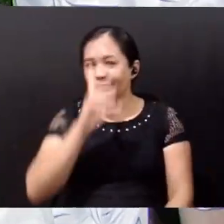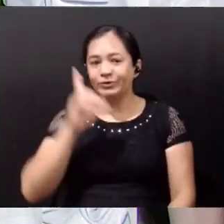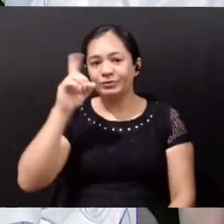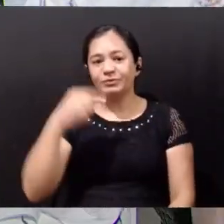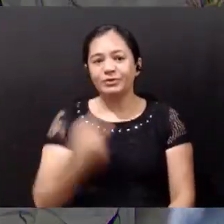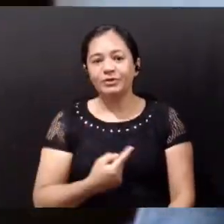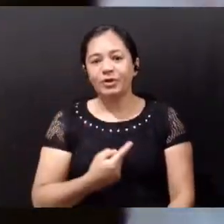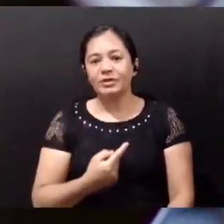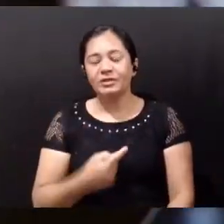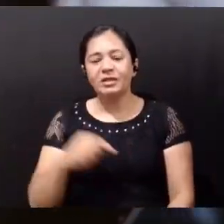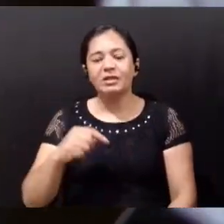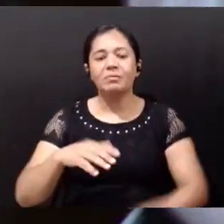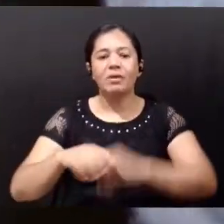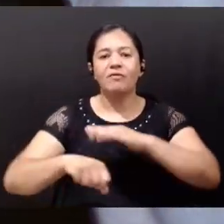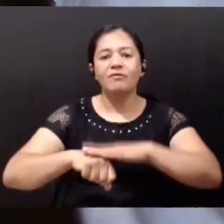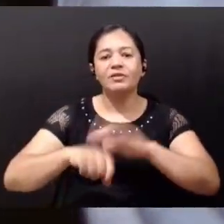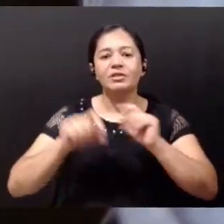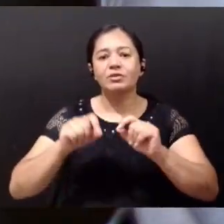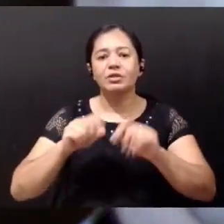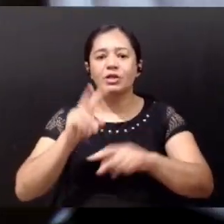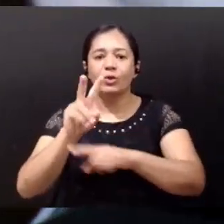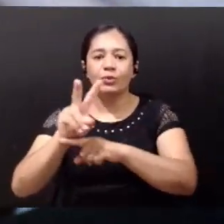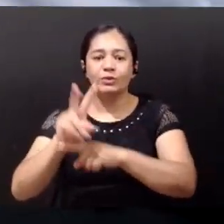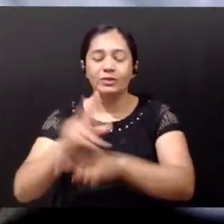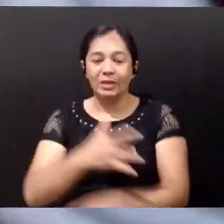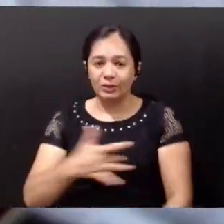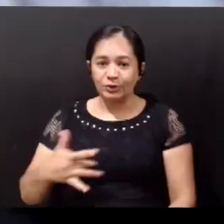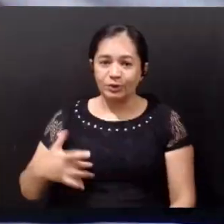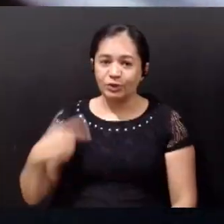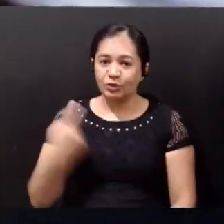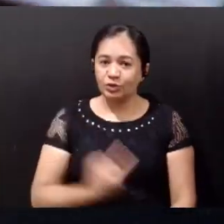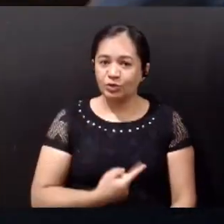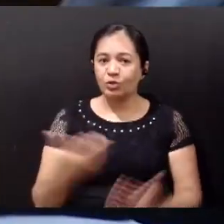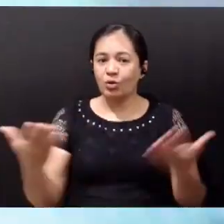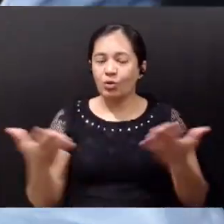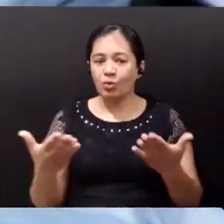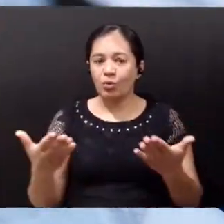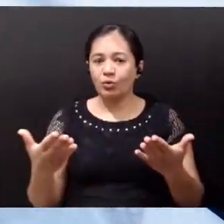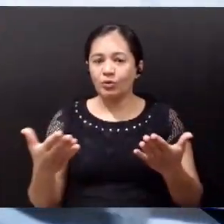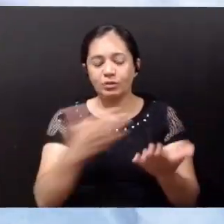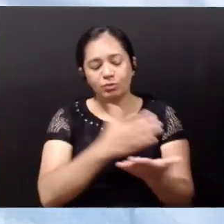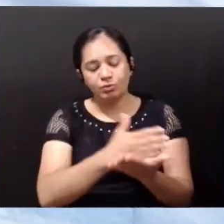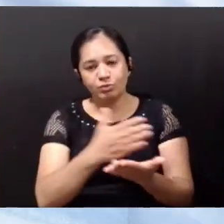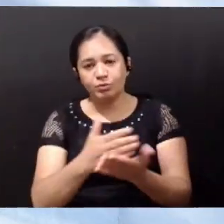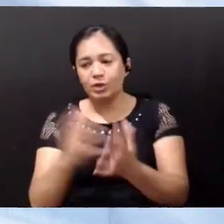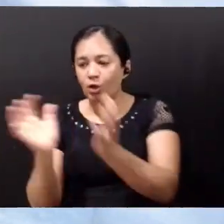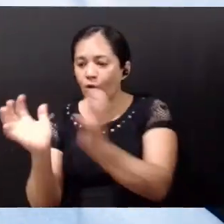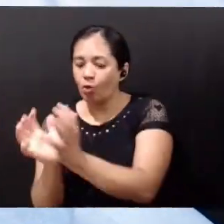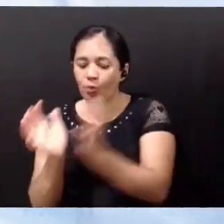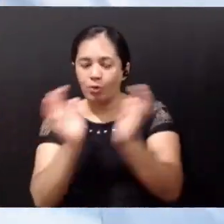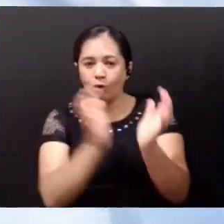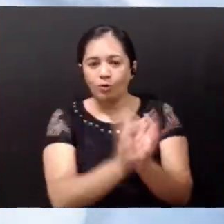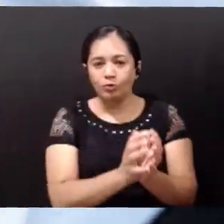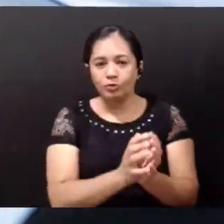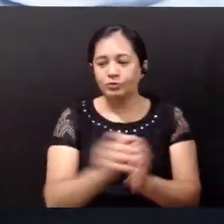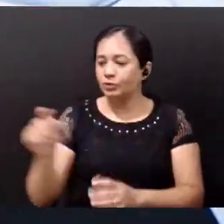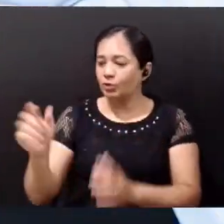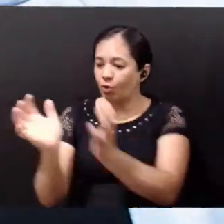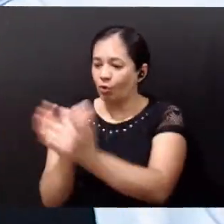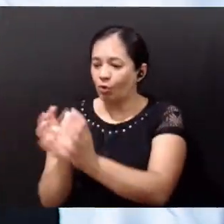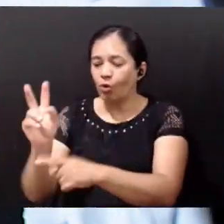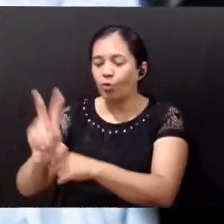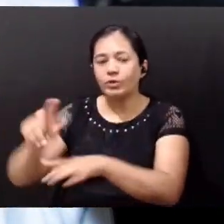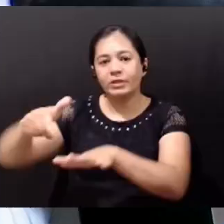fazer cuidados com a saúde. Então hoje nós estamos divididas em 2 turmas, uma turma que faz cuidado com os pés, né?